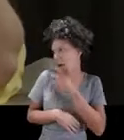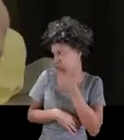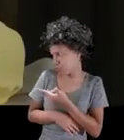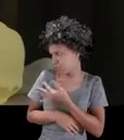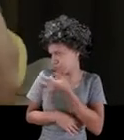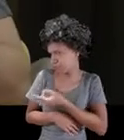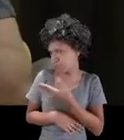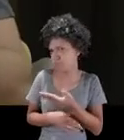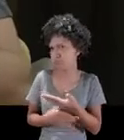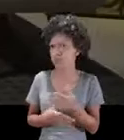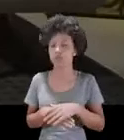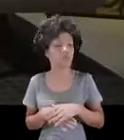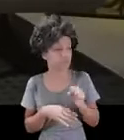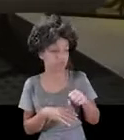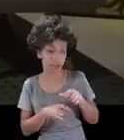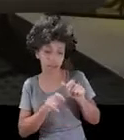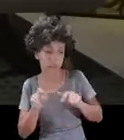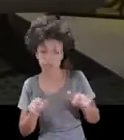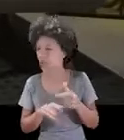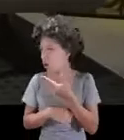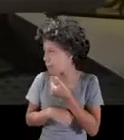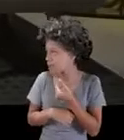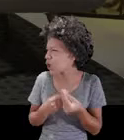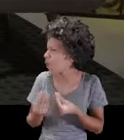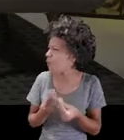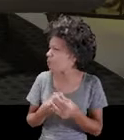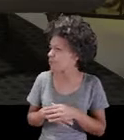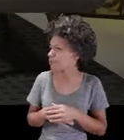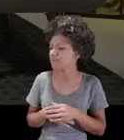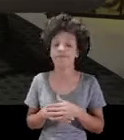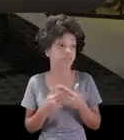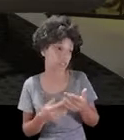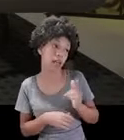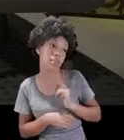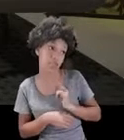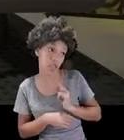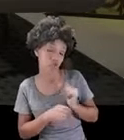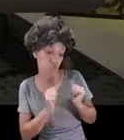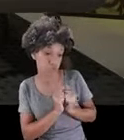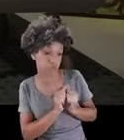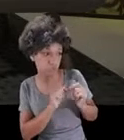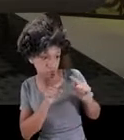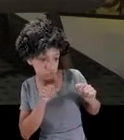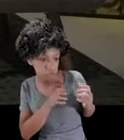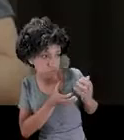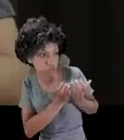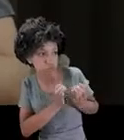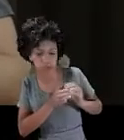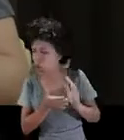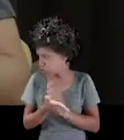meu anjo isso me leva a crer que é sim as pessoas comida como é que funciona eles levam com eles